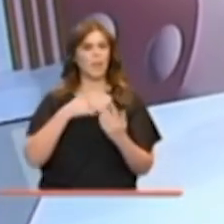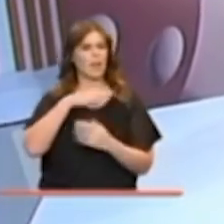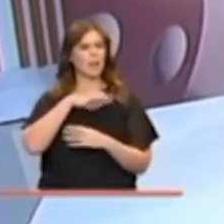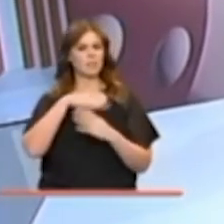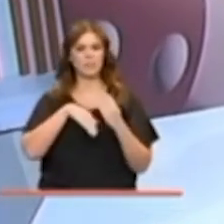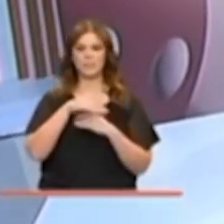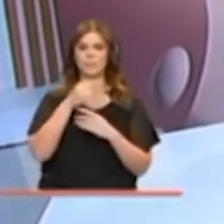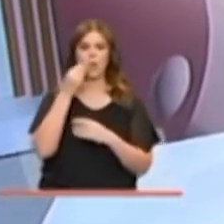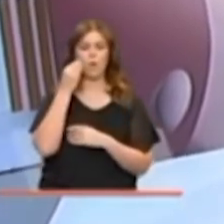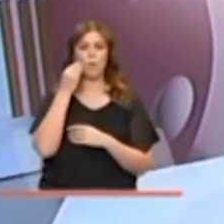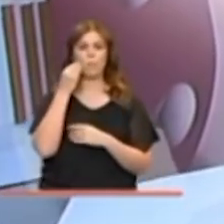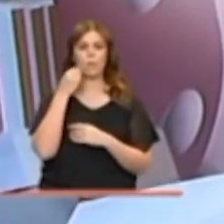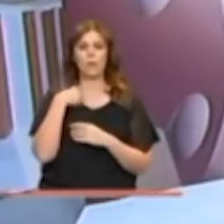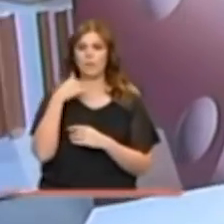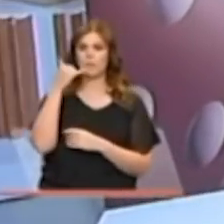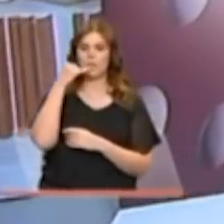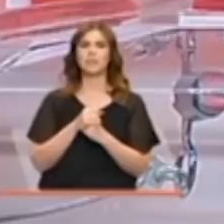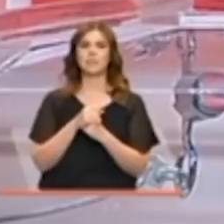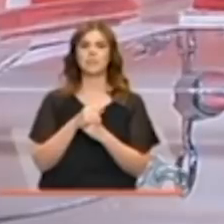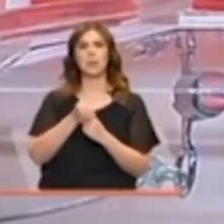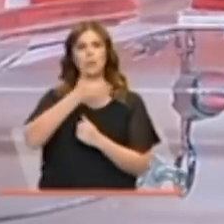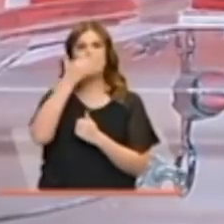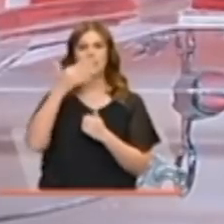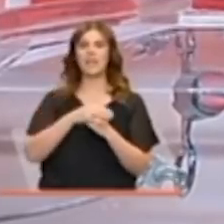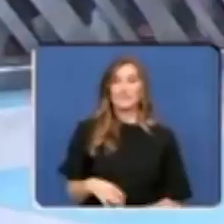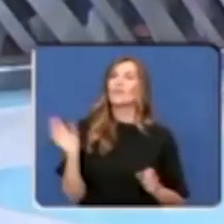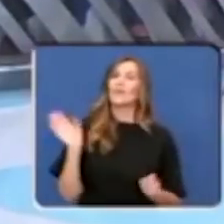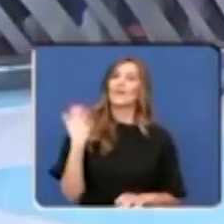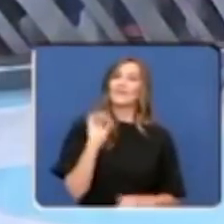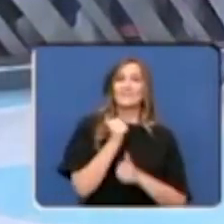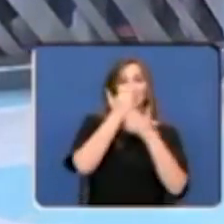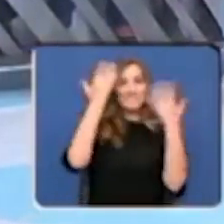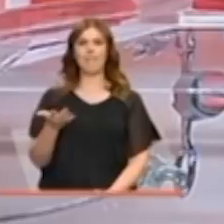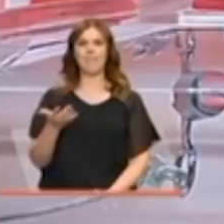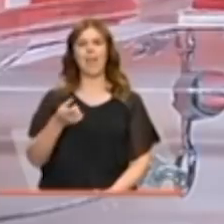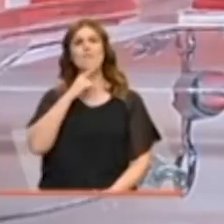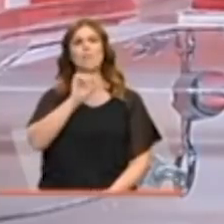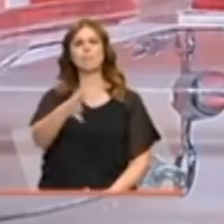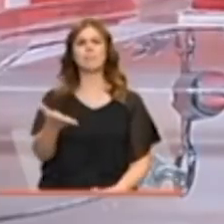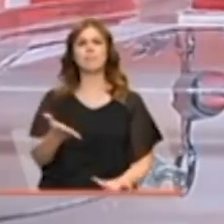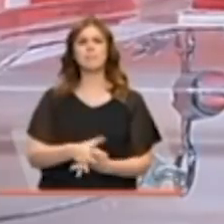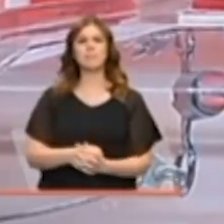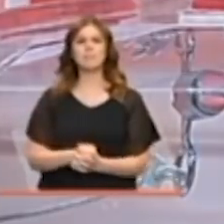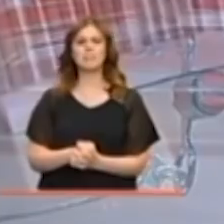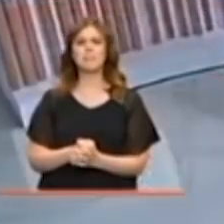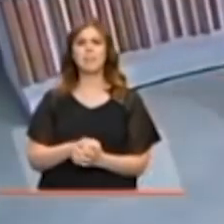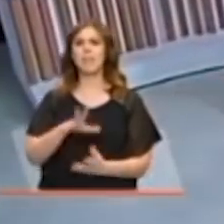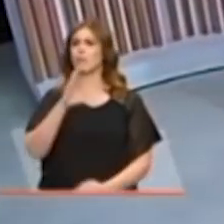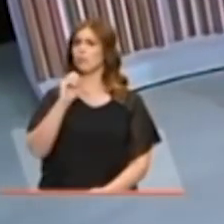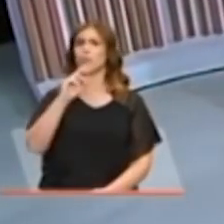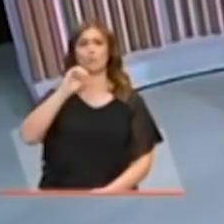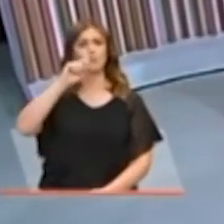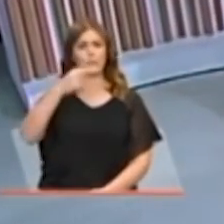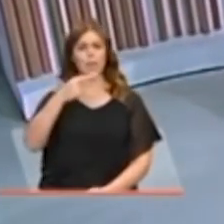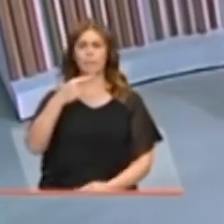Queres fazer o quê? Queres fazer? Olha, está a tocar o telefone. Sim. Olá, muito bom dia. Tá. Ai, bom dia, um senhor. Senhora. Como é que se chama? Marcelo Rebelo de